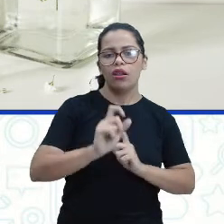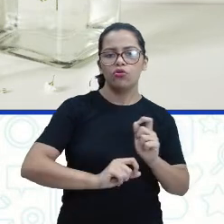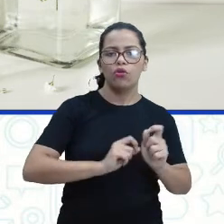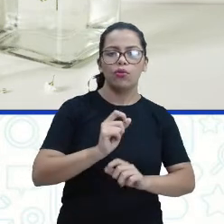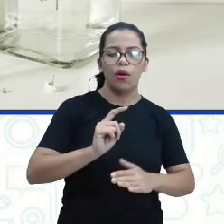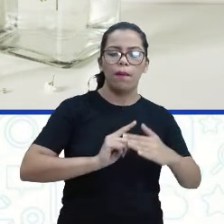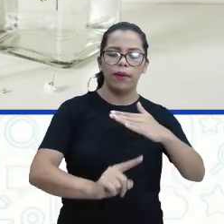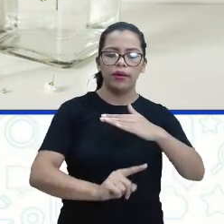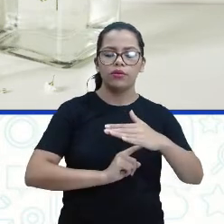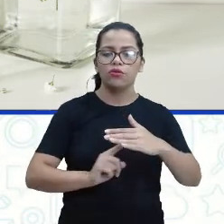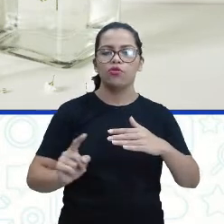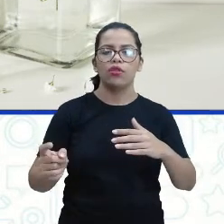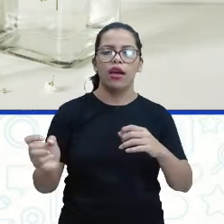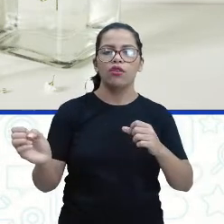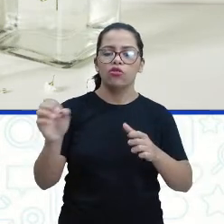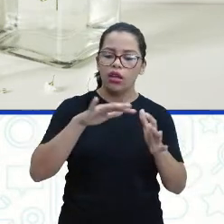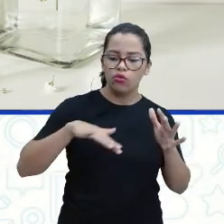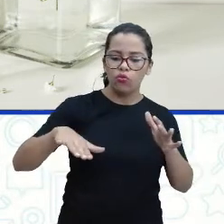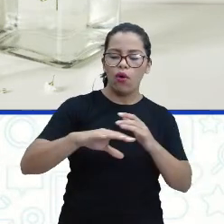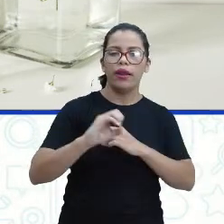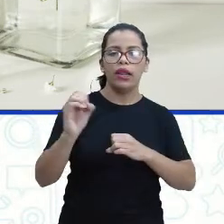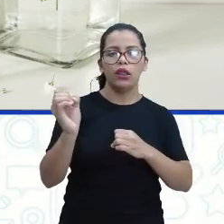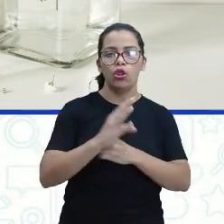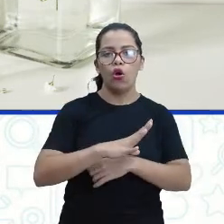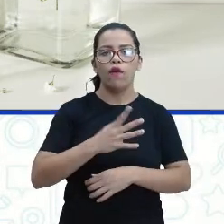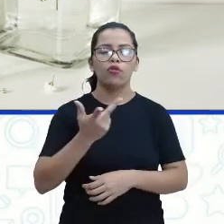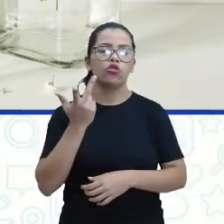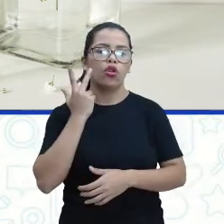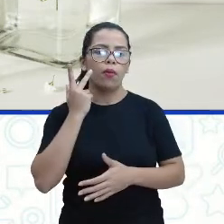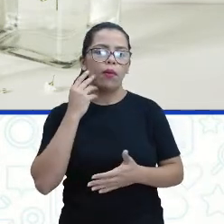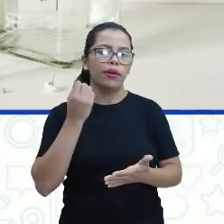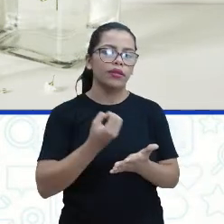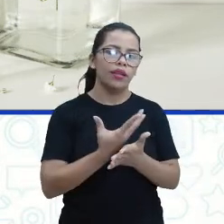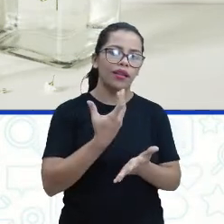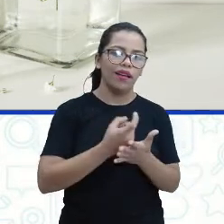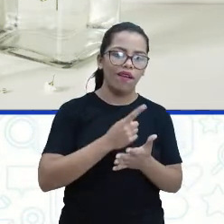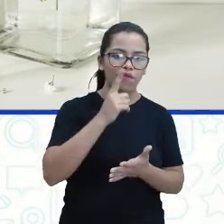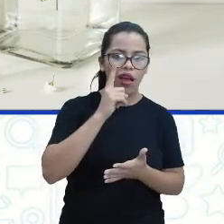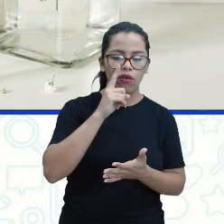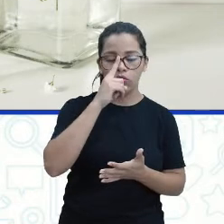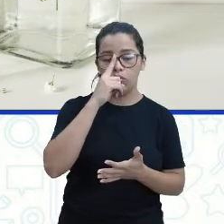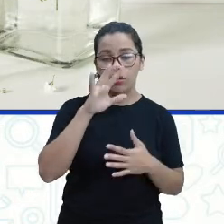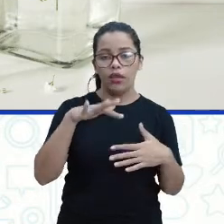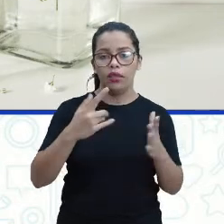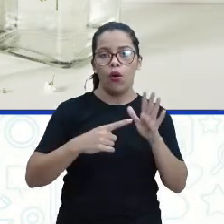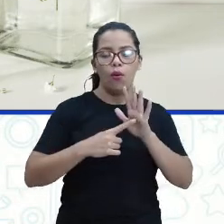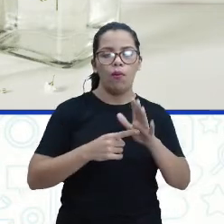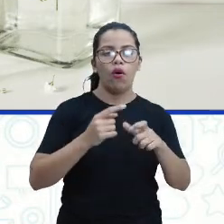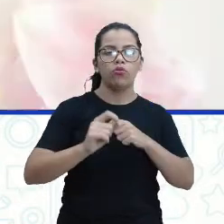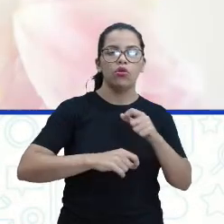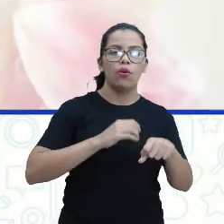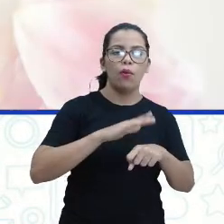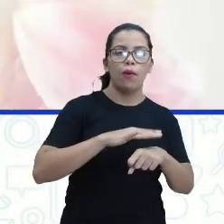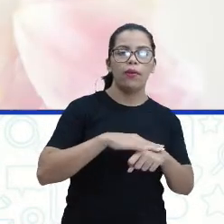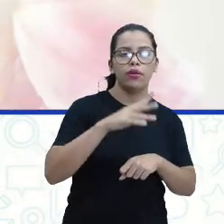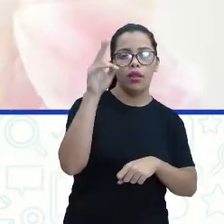na maioria das vezes, ficcional. São apresentados os personagens, as circunstâncias da história e a sua ação